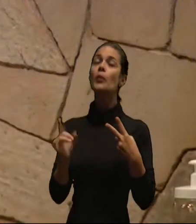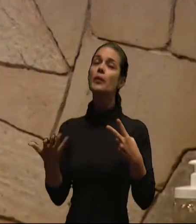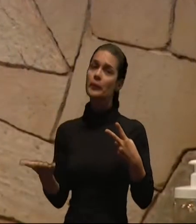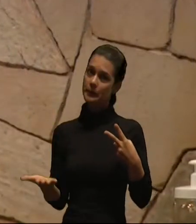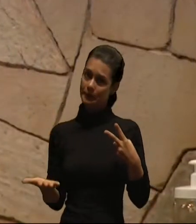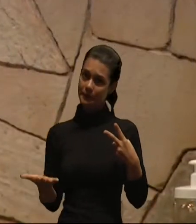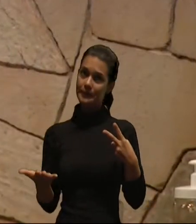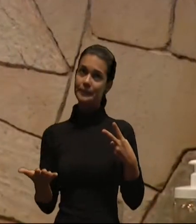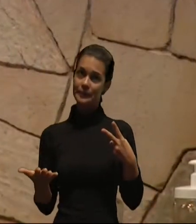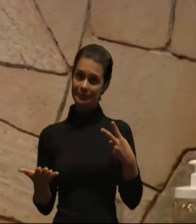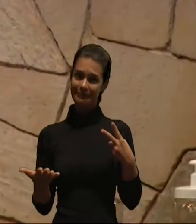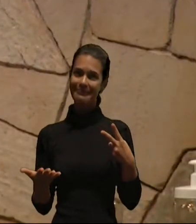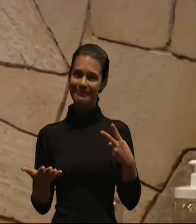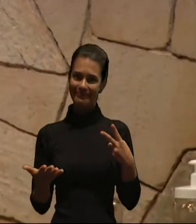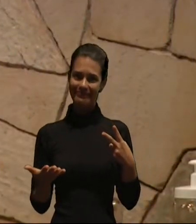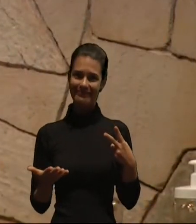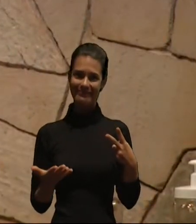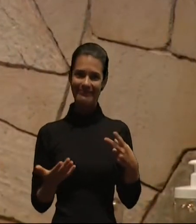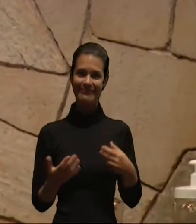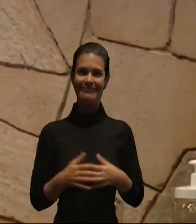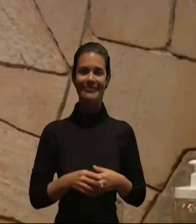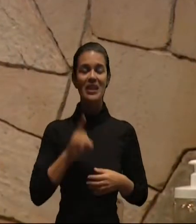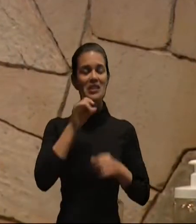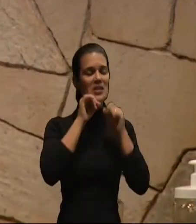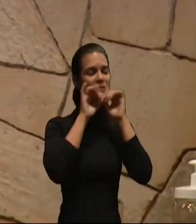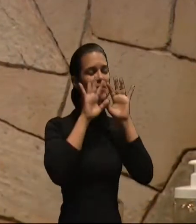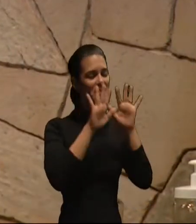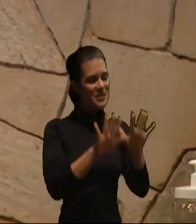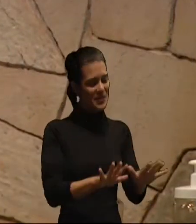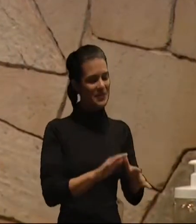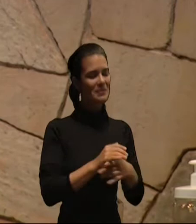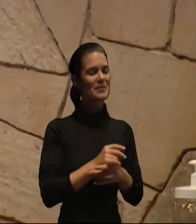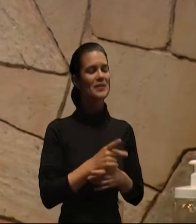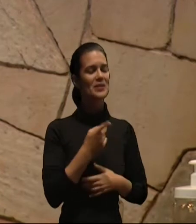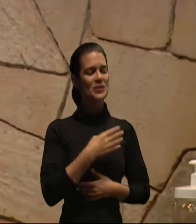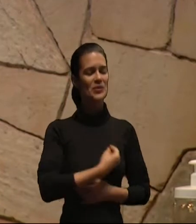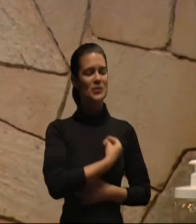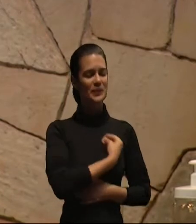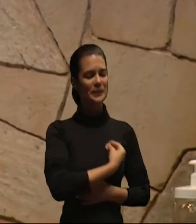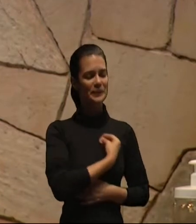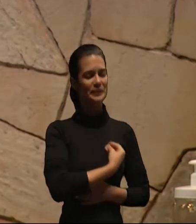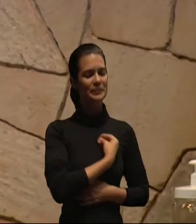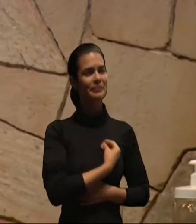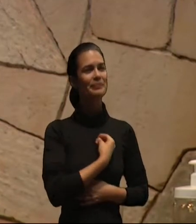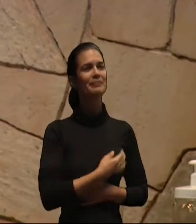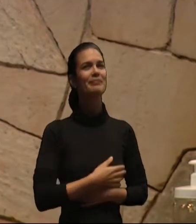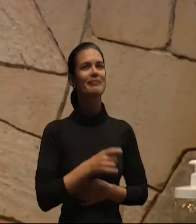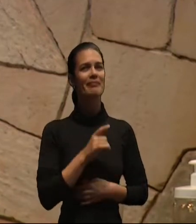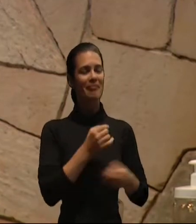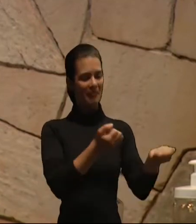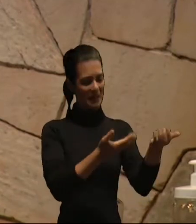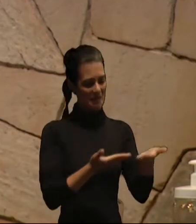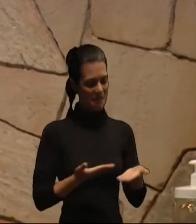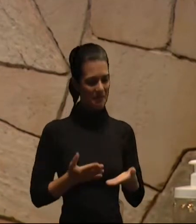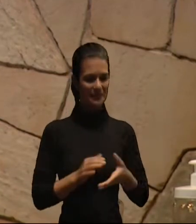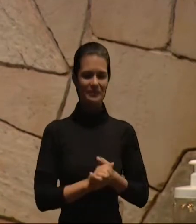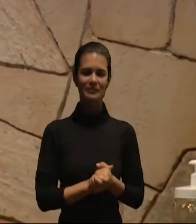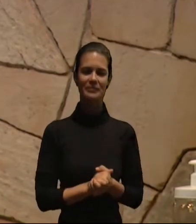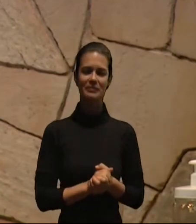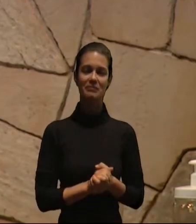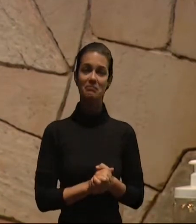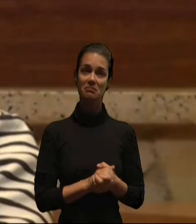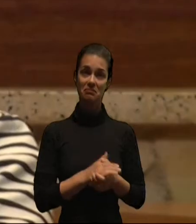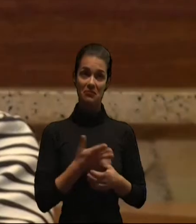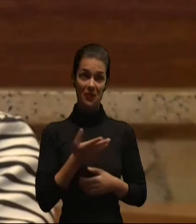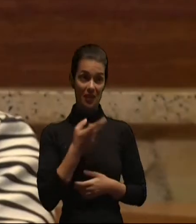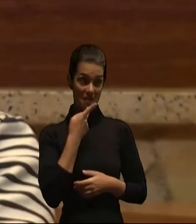Evangelho de Jesus Cristo. Deus abençoe, irmã Claudete, seja bem-vinda por estar aqui conosco, participando. Que Deus abençoe. Quer finalizar com uma